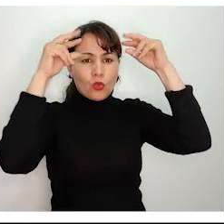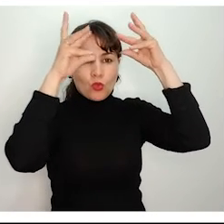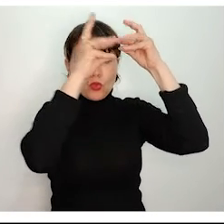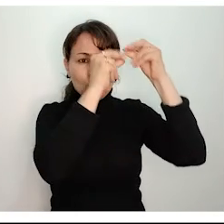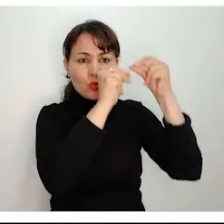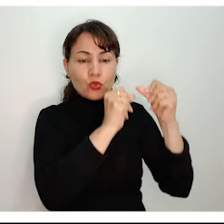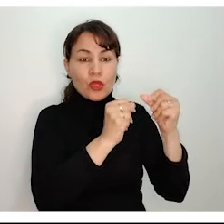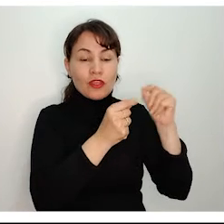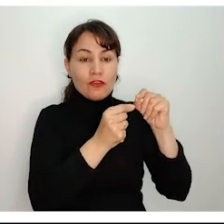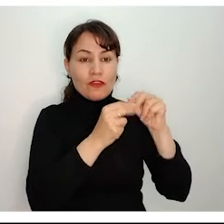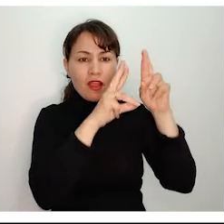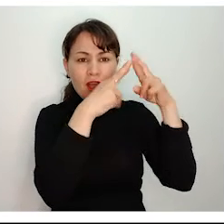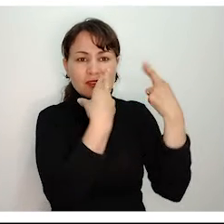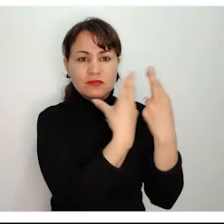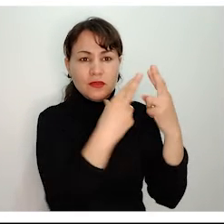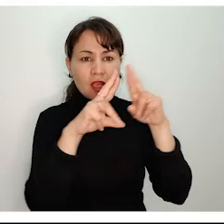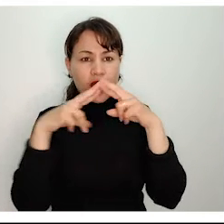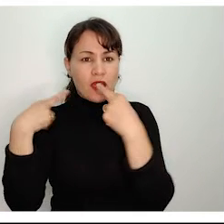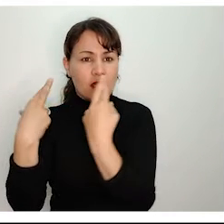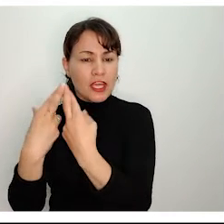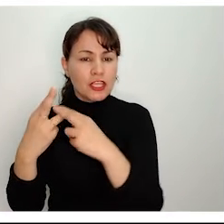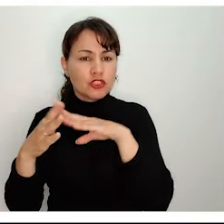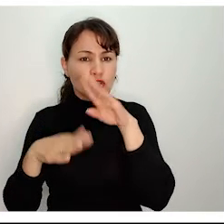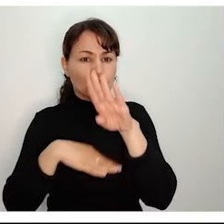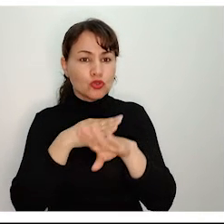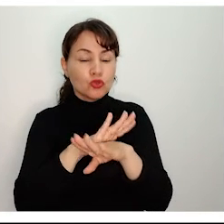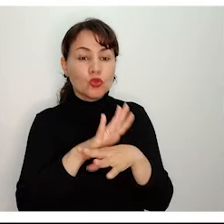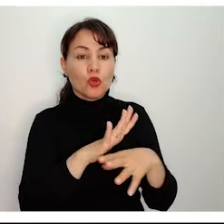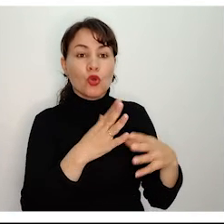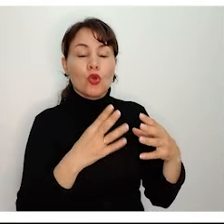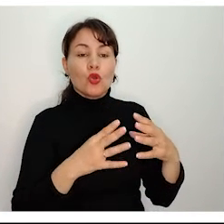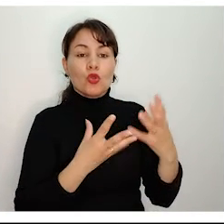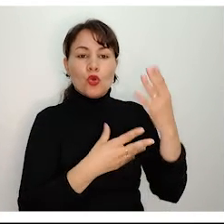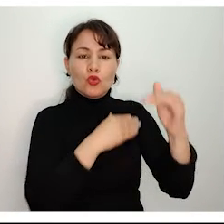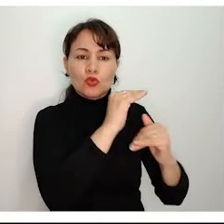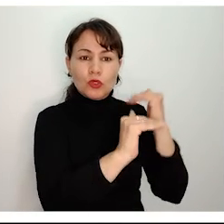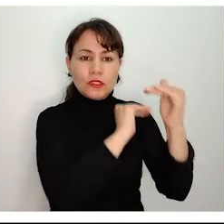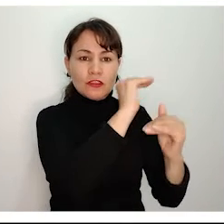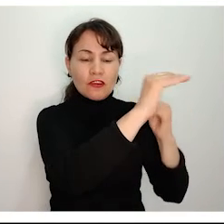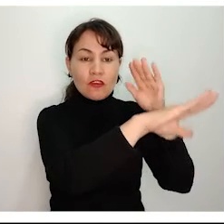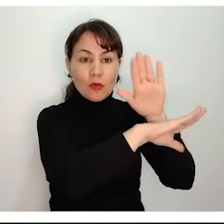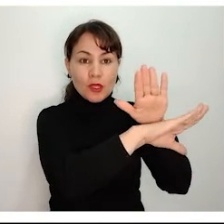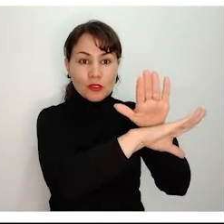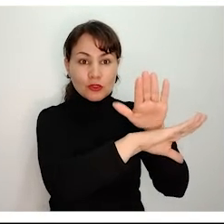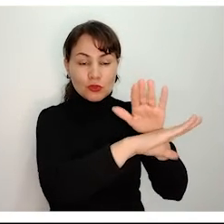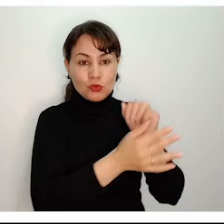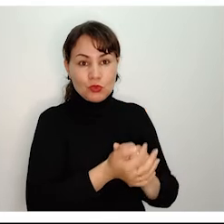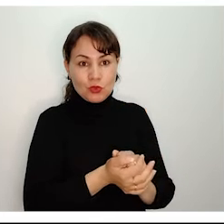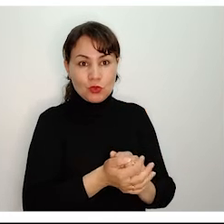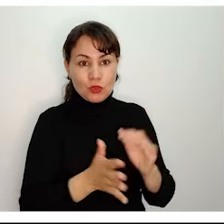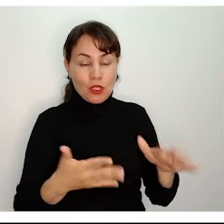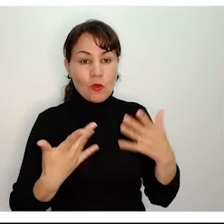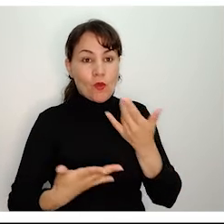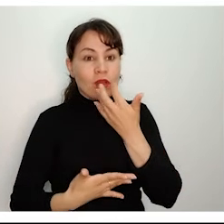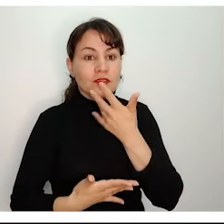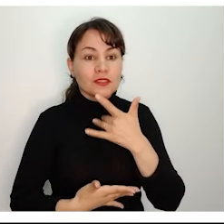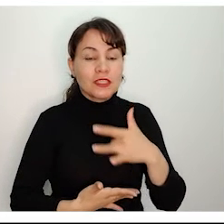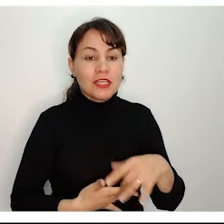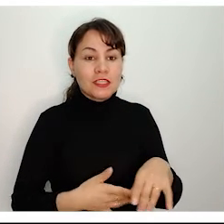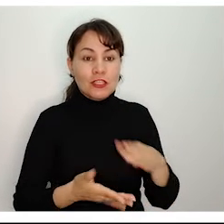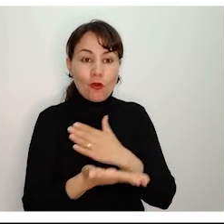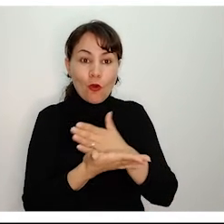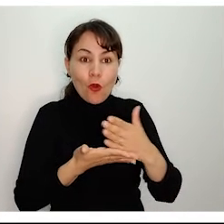são as sinapses, que vão formar as redes, tudo isso permite o desenvolvimento das crianças. E quando as crianças estão